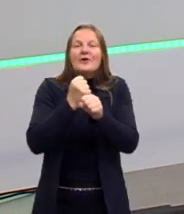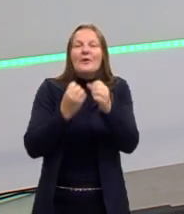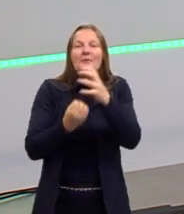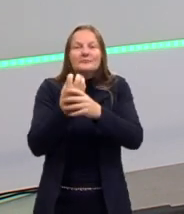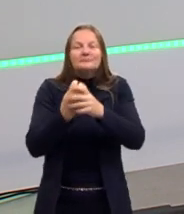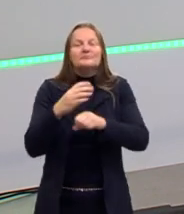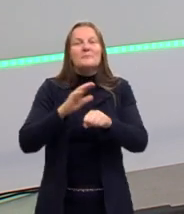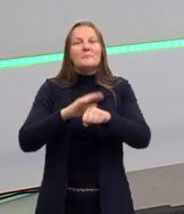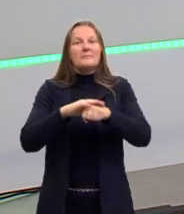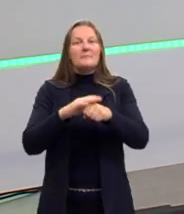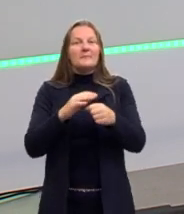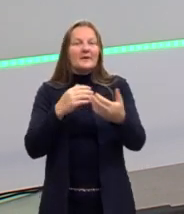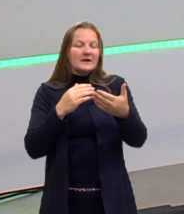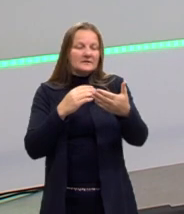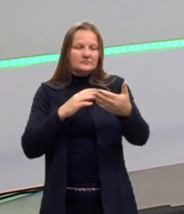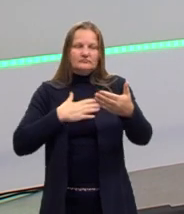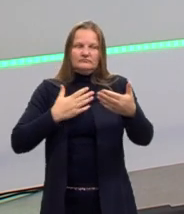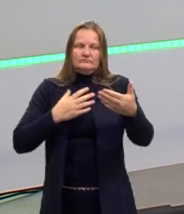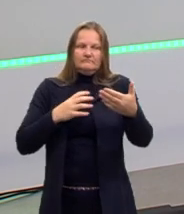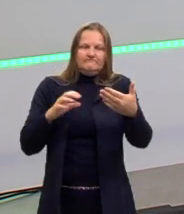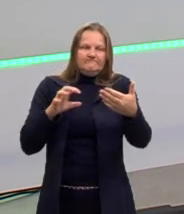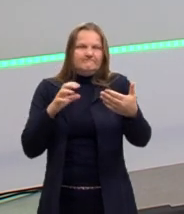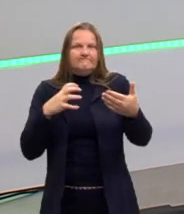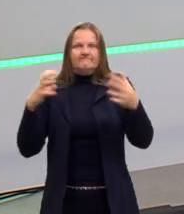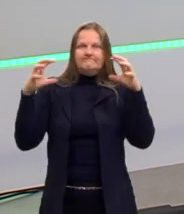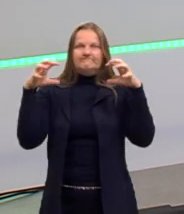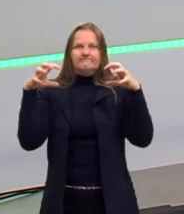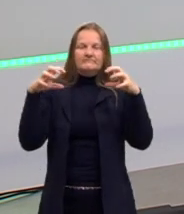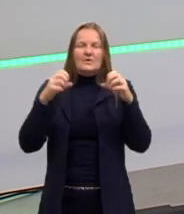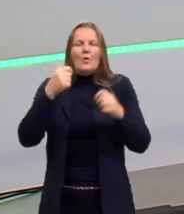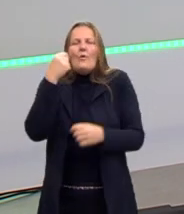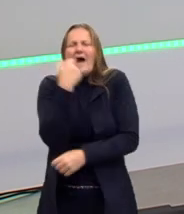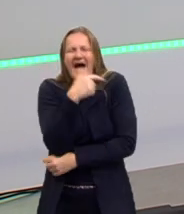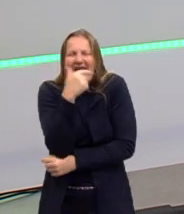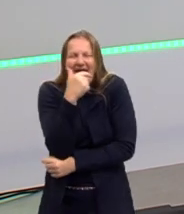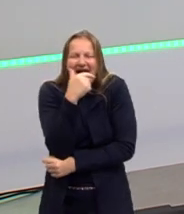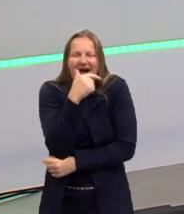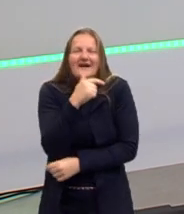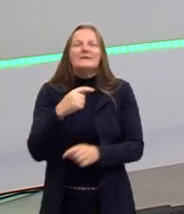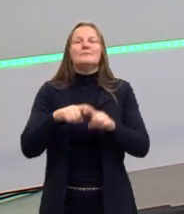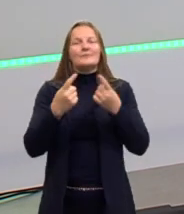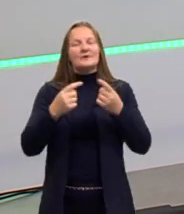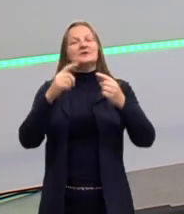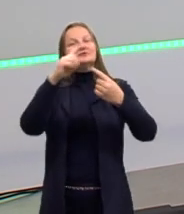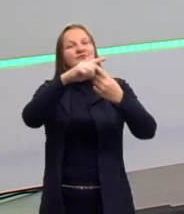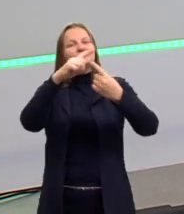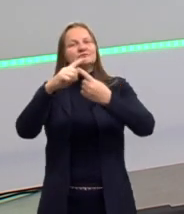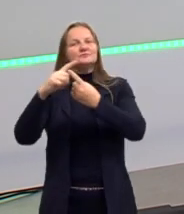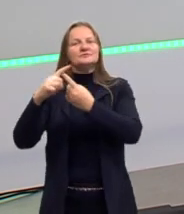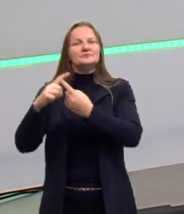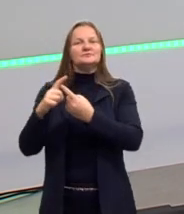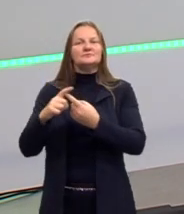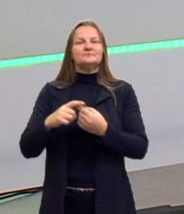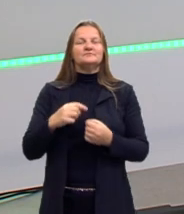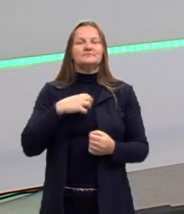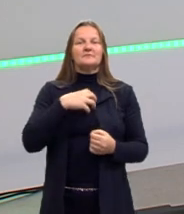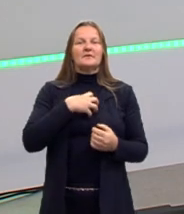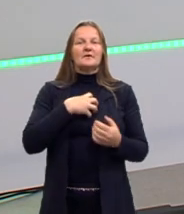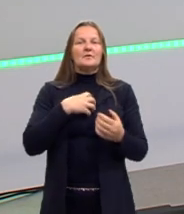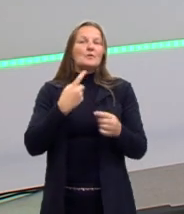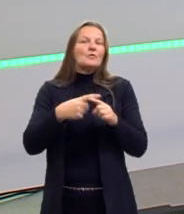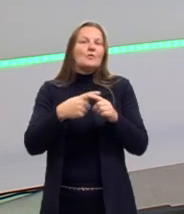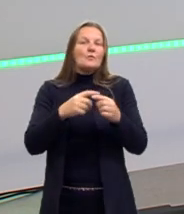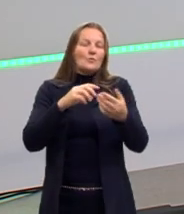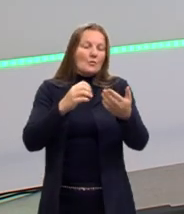mais de suspense ou ela é mais de comédia por exemplo e a gente vai estar retratando aí os sintomas né